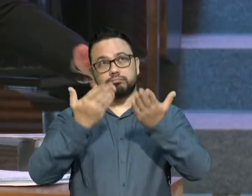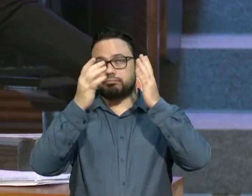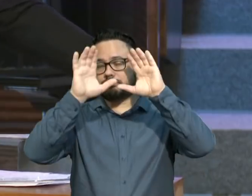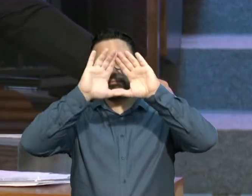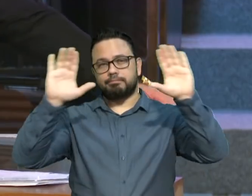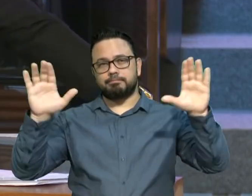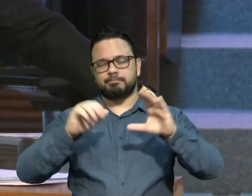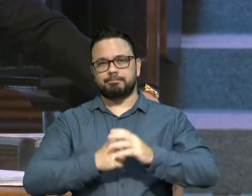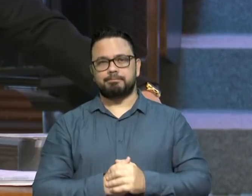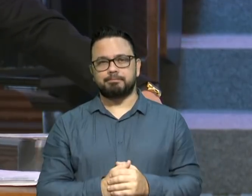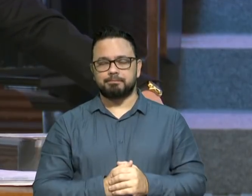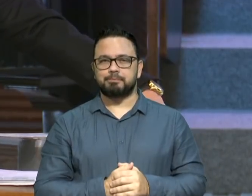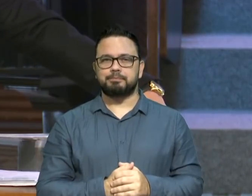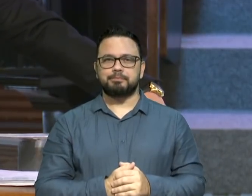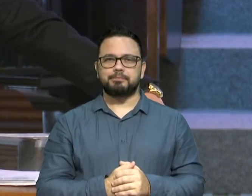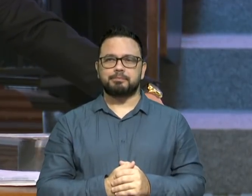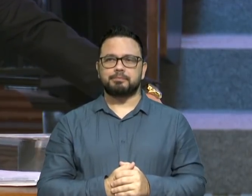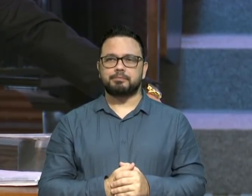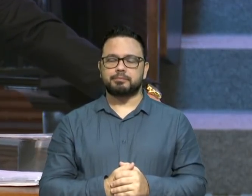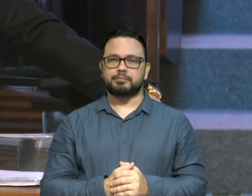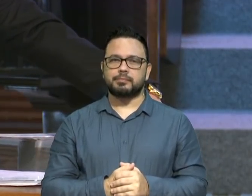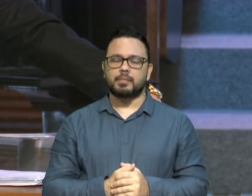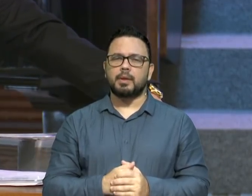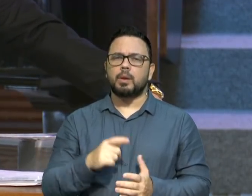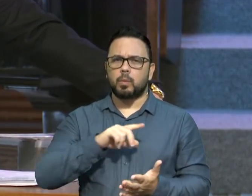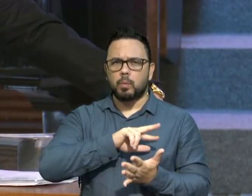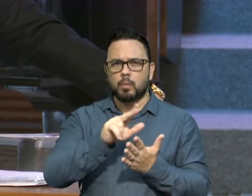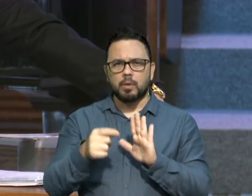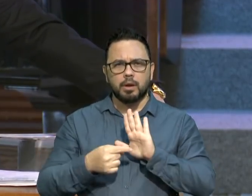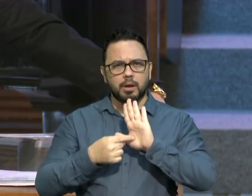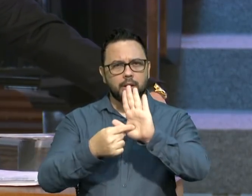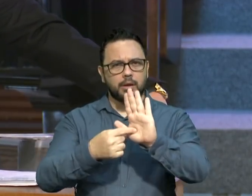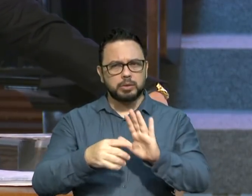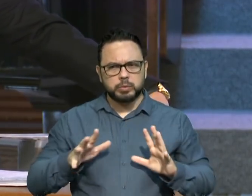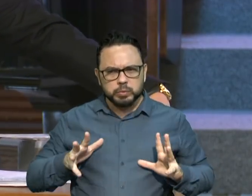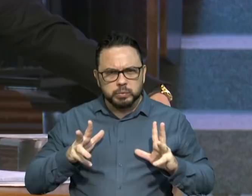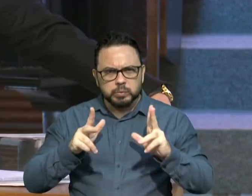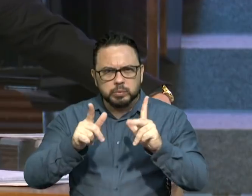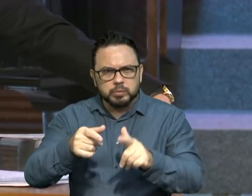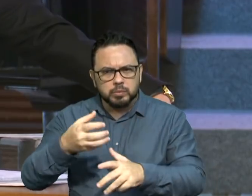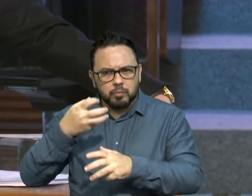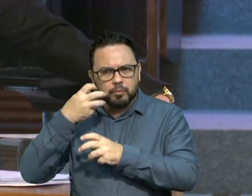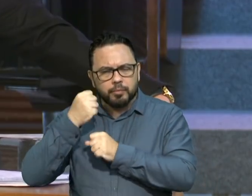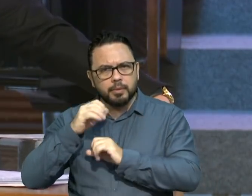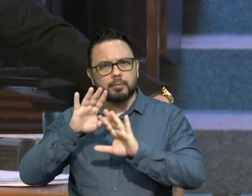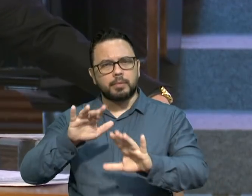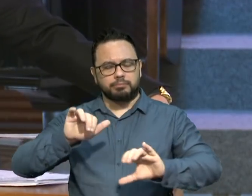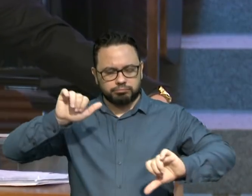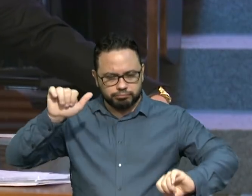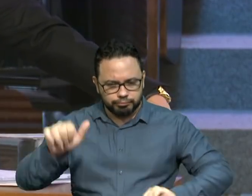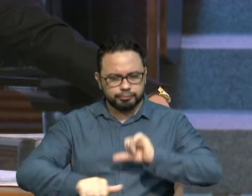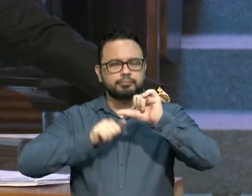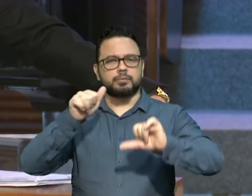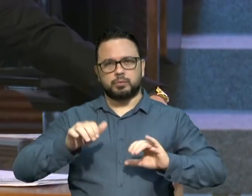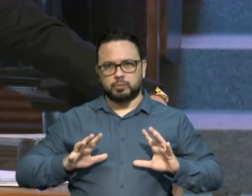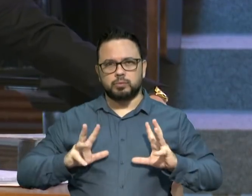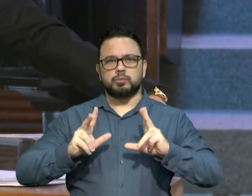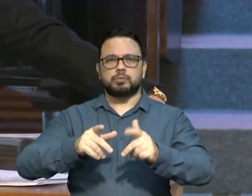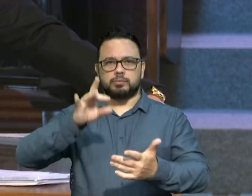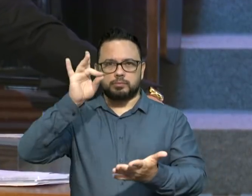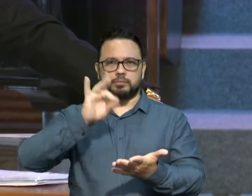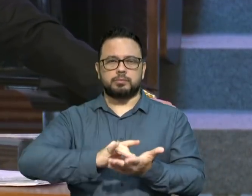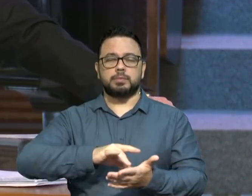vos digo um mistério um algo revelado nem todos dormiremos mas transformados seremos todos num momento